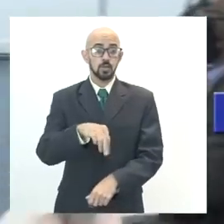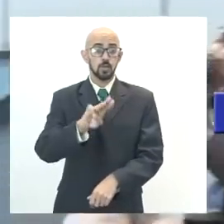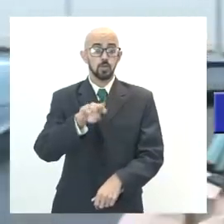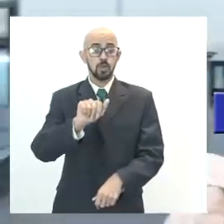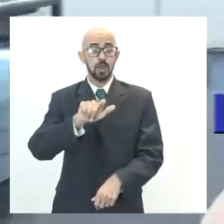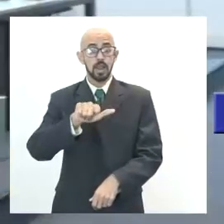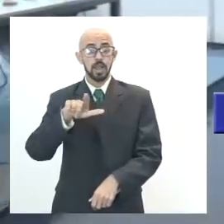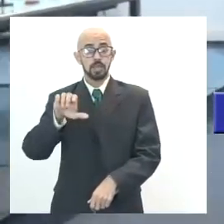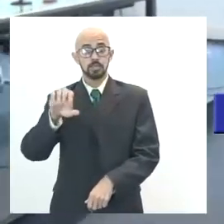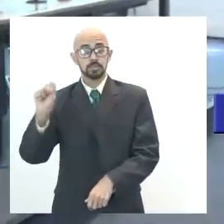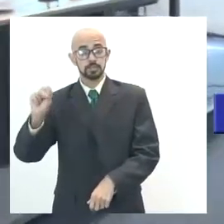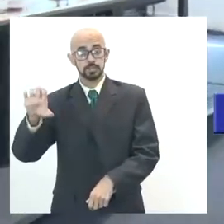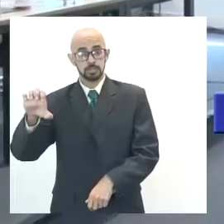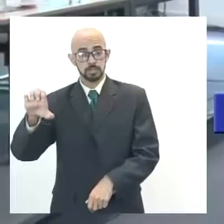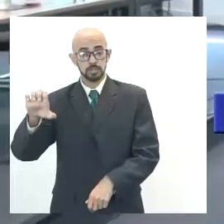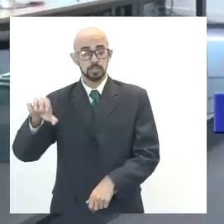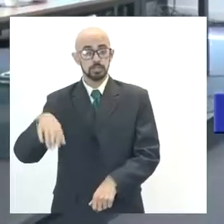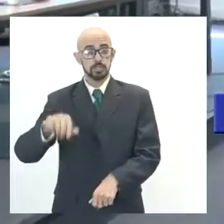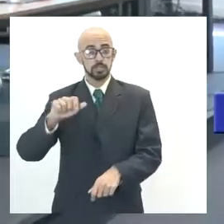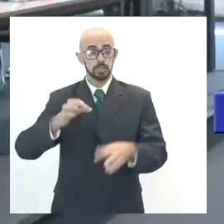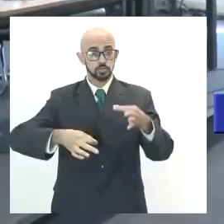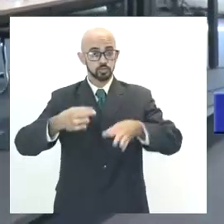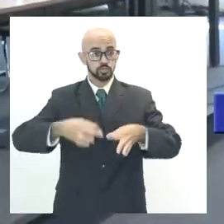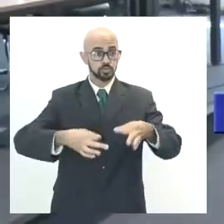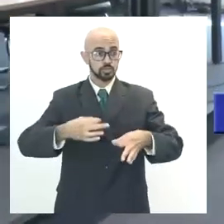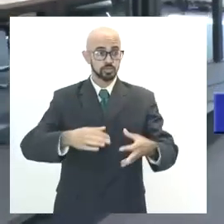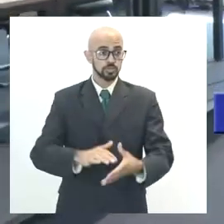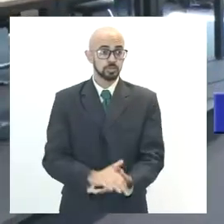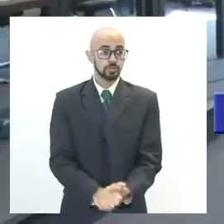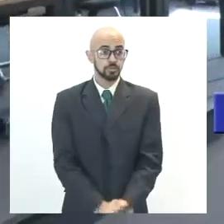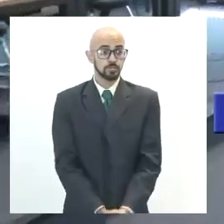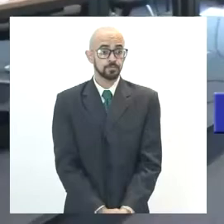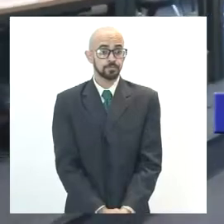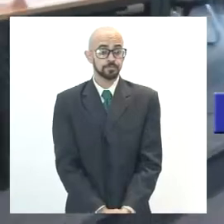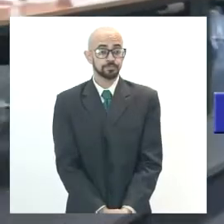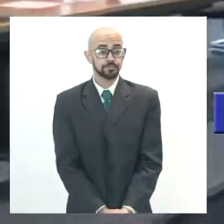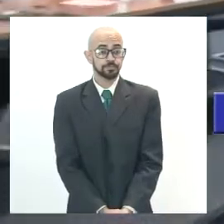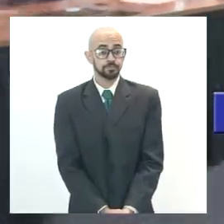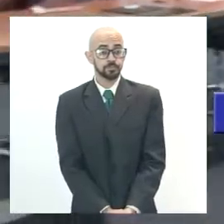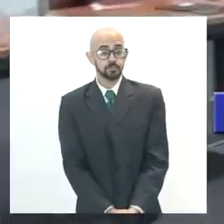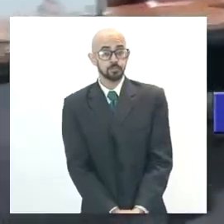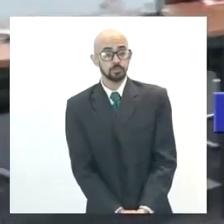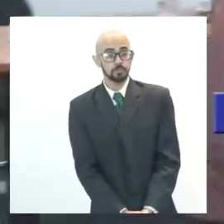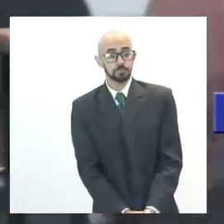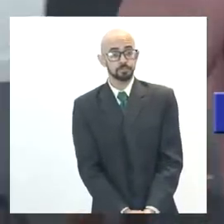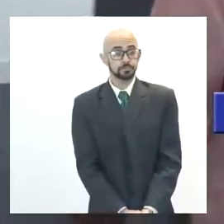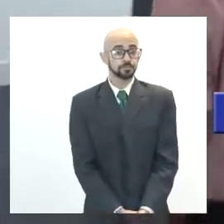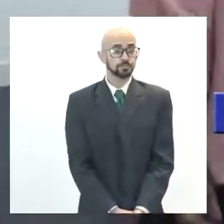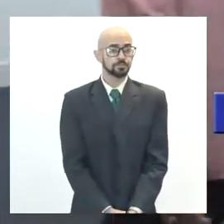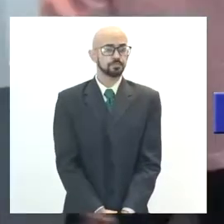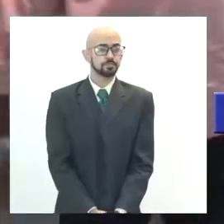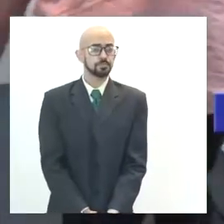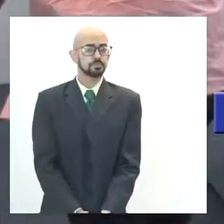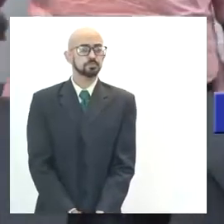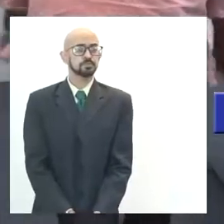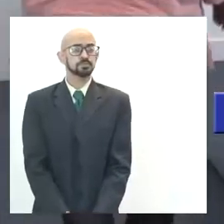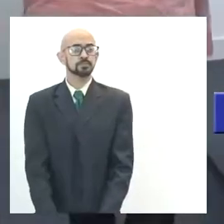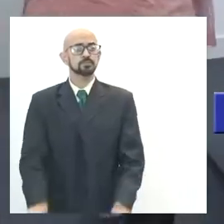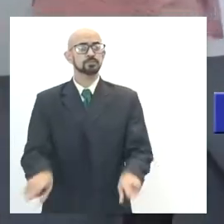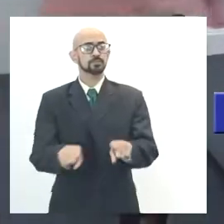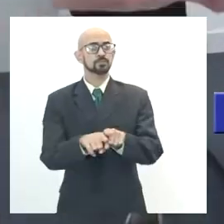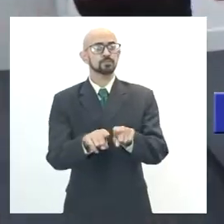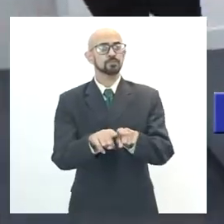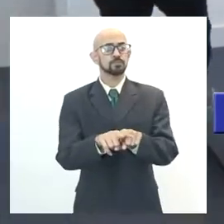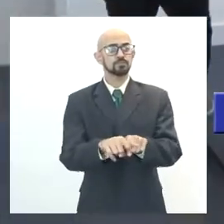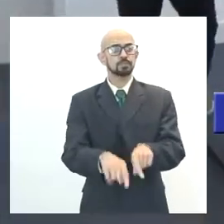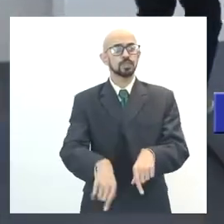Jonas injustiça por favor e aqui acessar